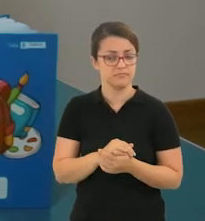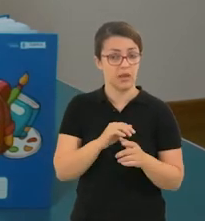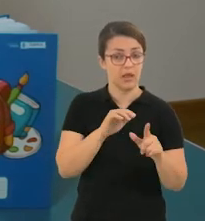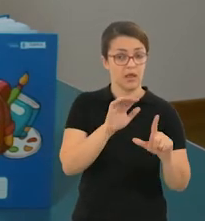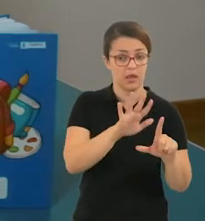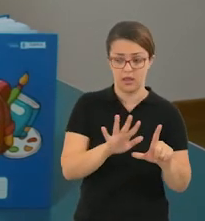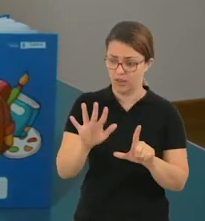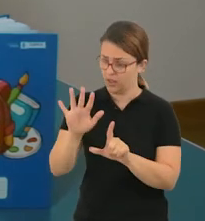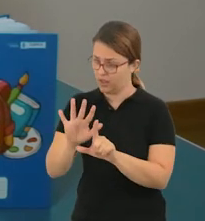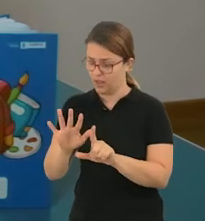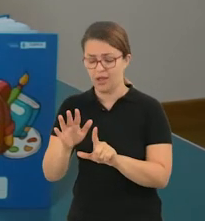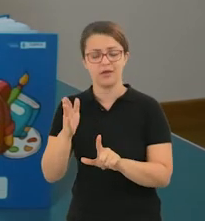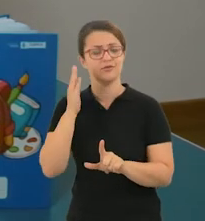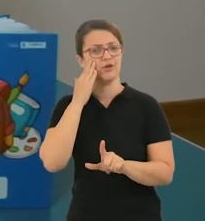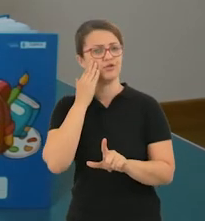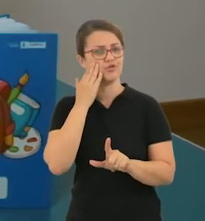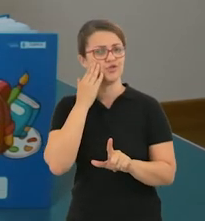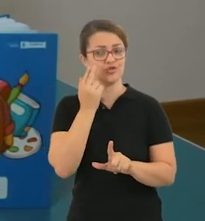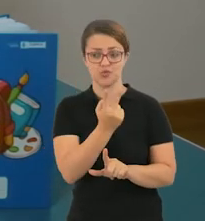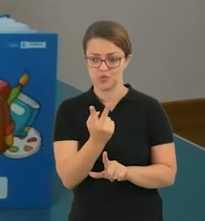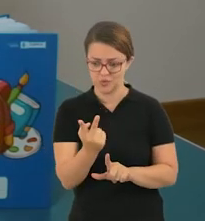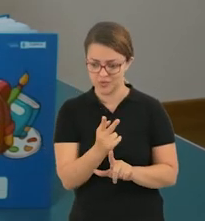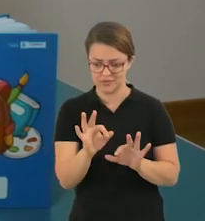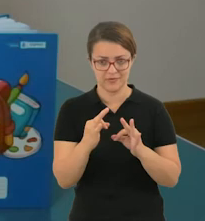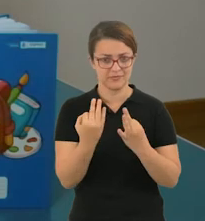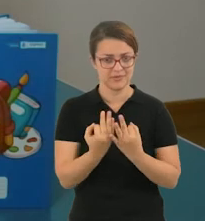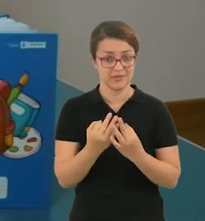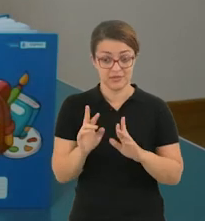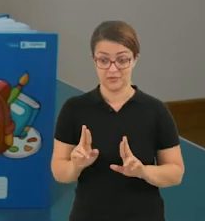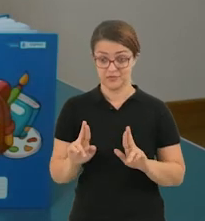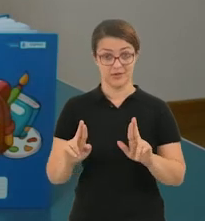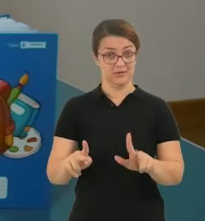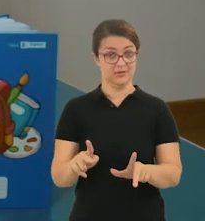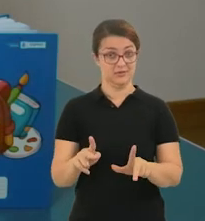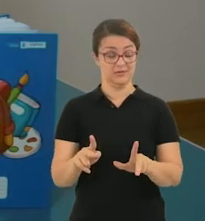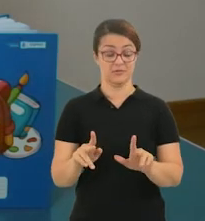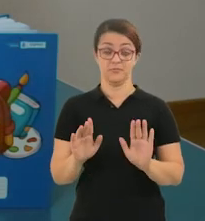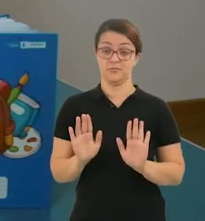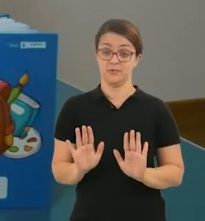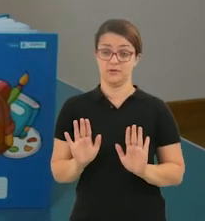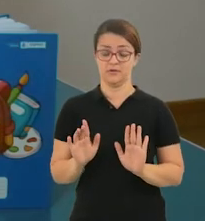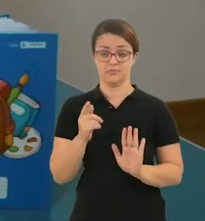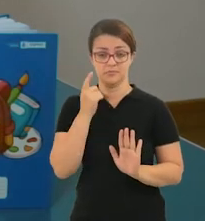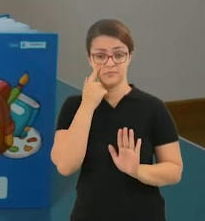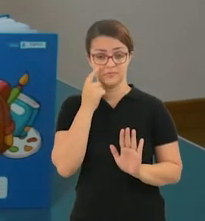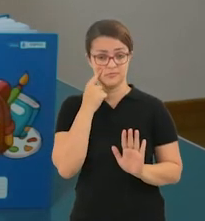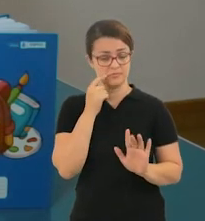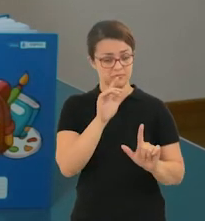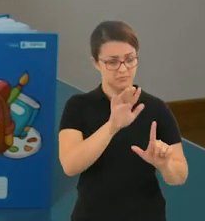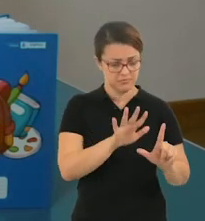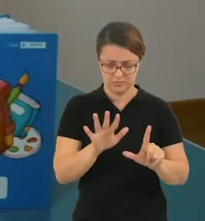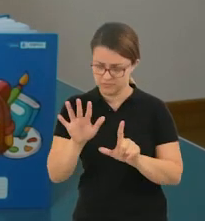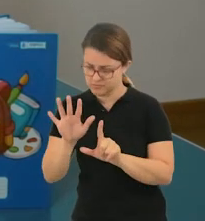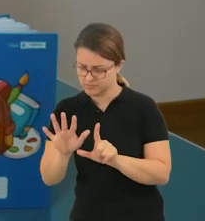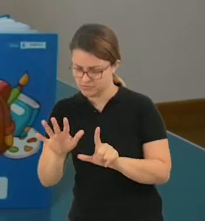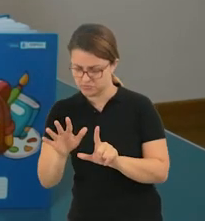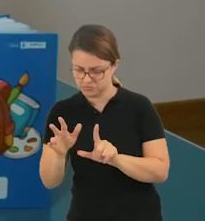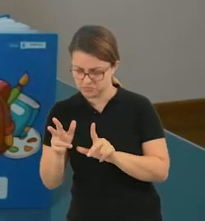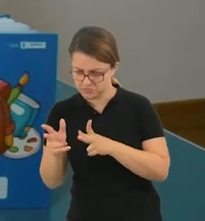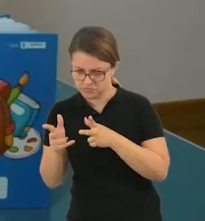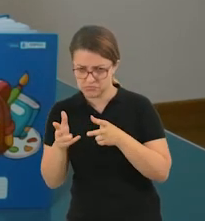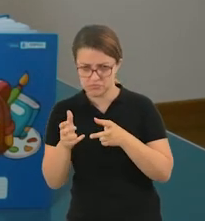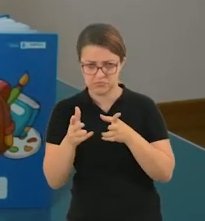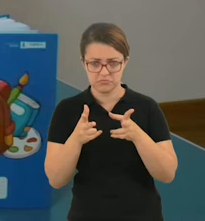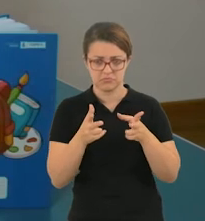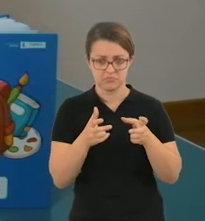vocês já entenderam. São duas famílias. Isso bem. Muito bem, famílias distintas. Porém, olhe bem novamente